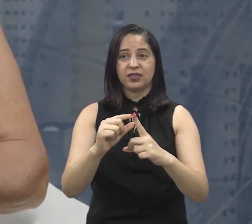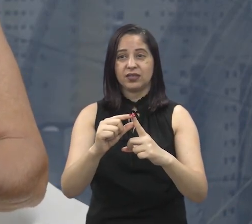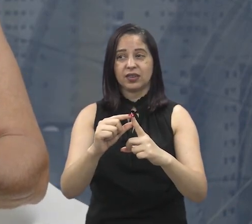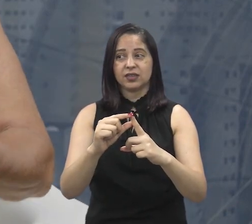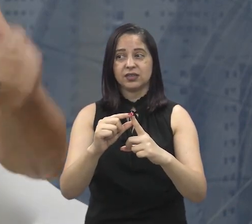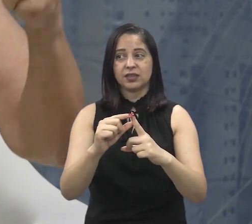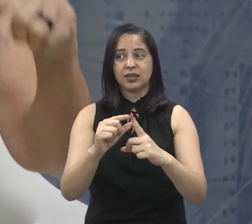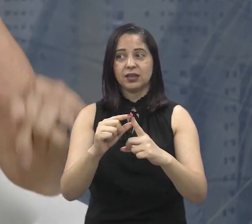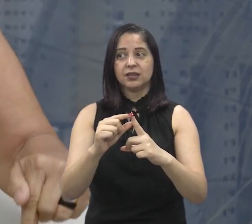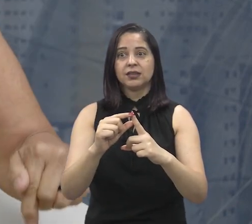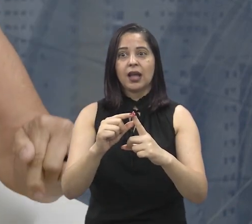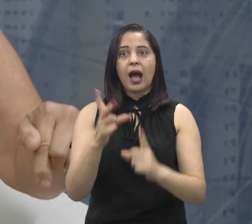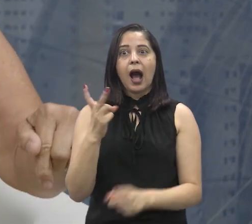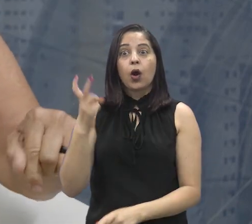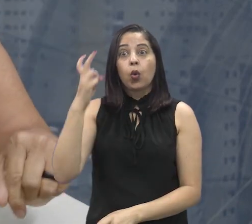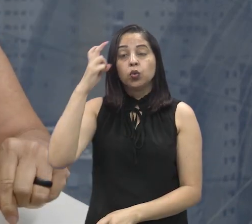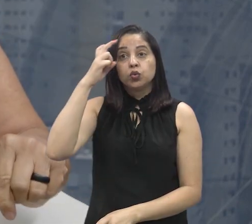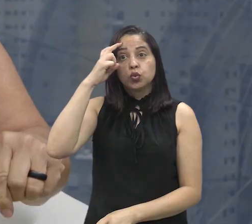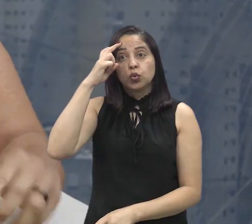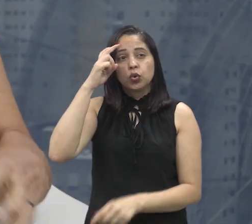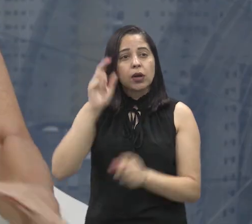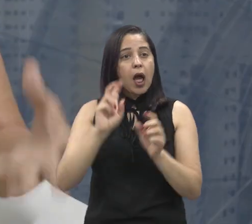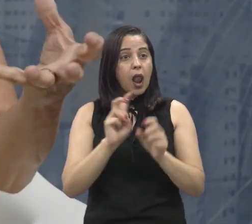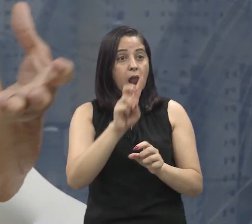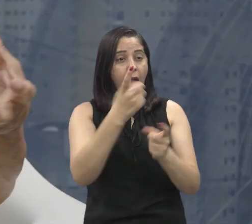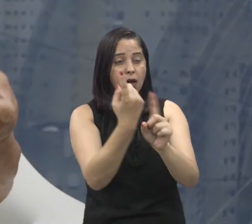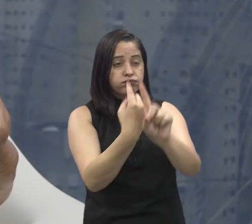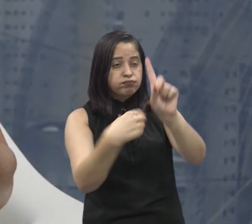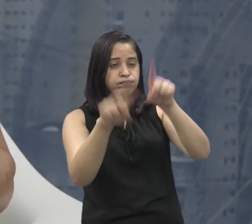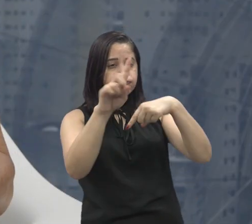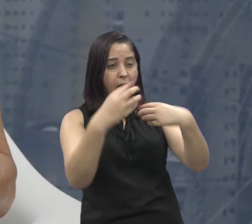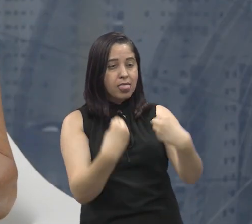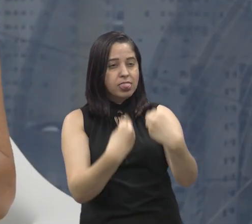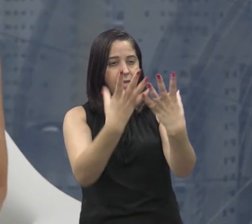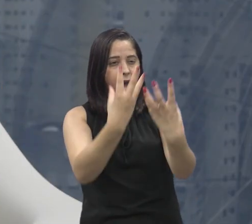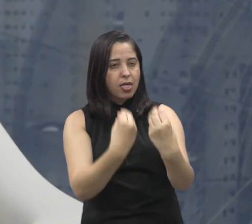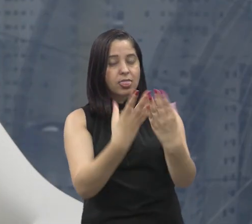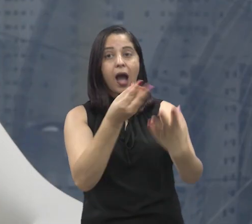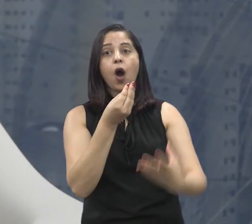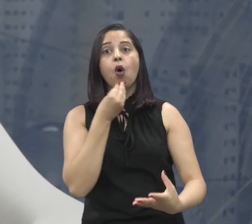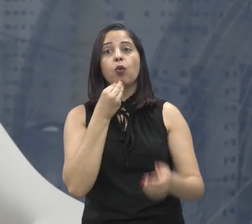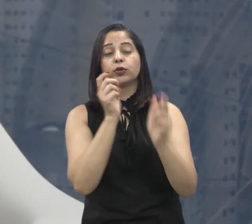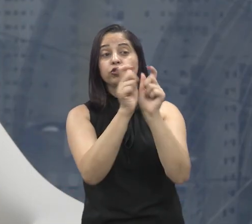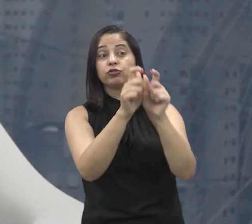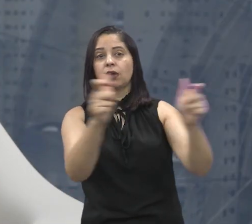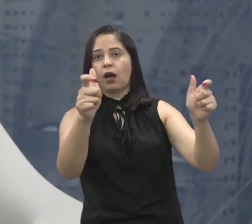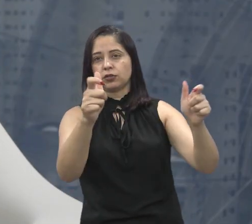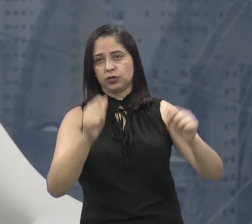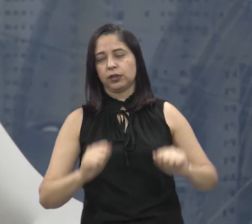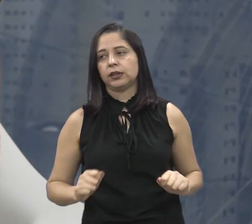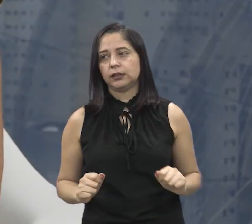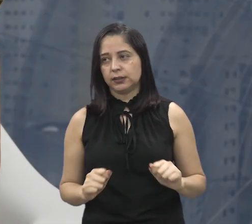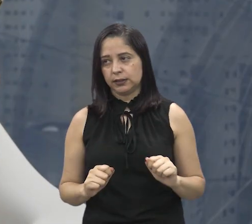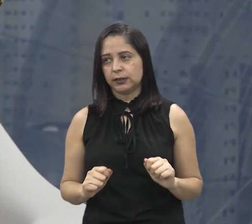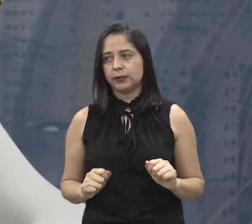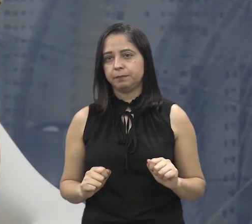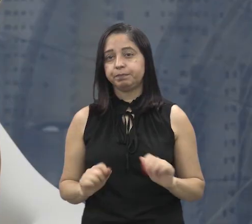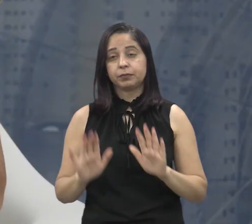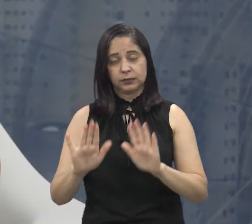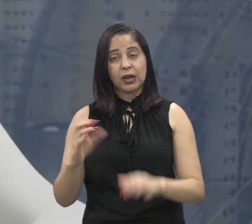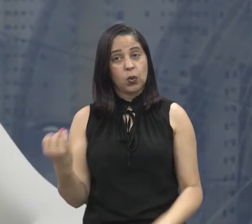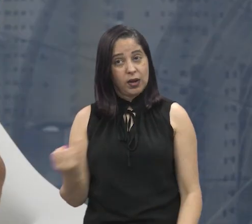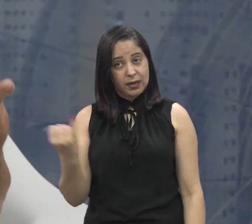lugar nenhum. A cultura já existe naquele local. Ela precisa ser potencializada, ela precisa ser revelada, né? Então, eu